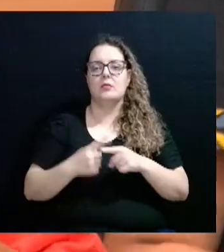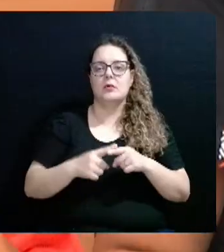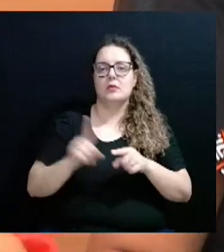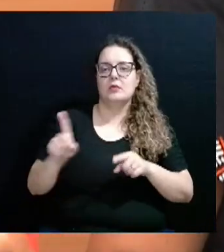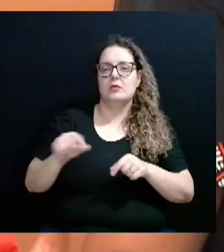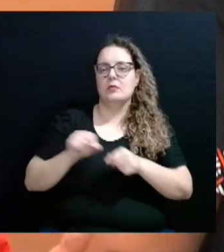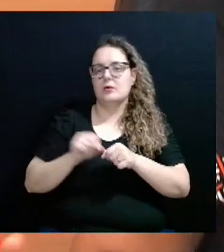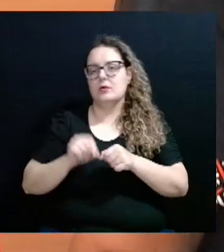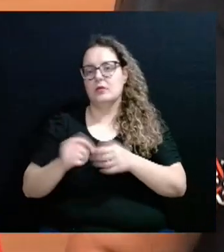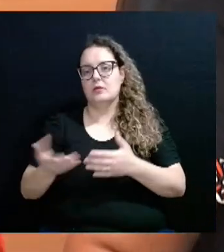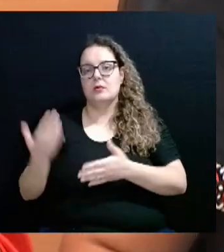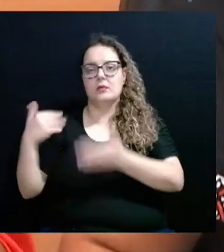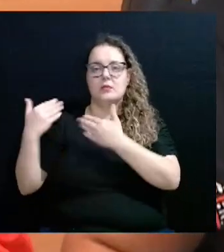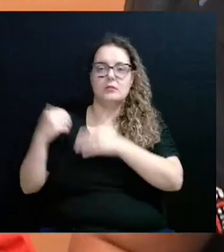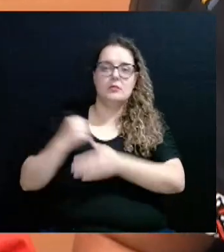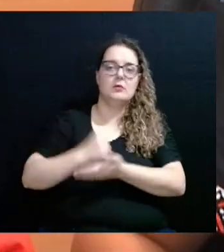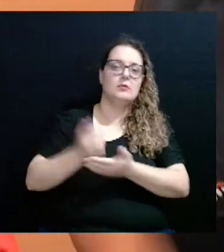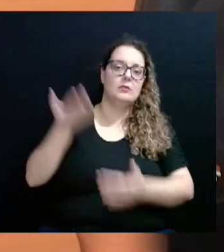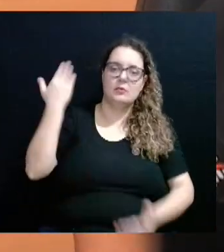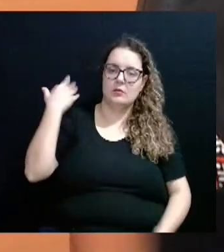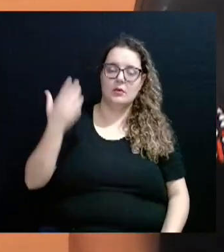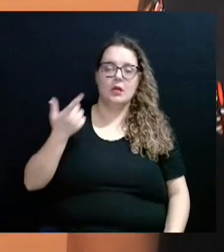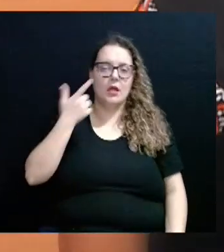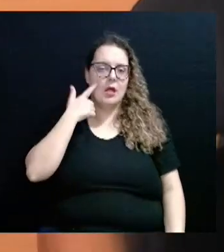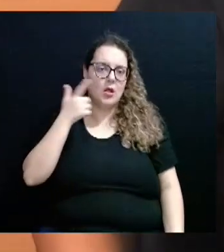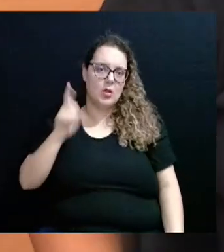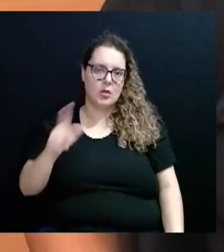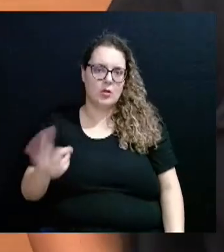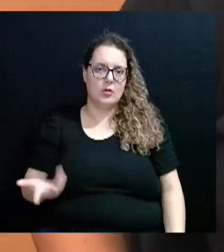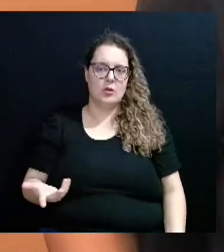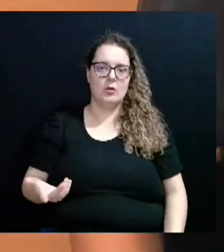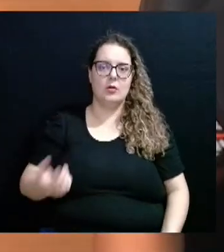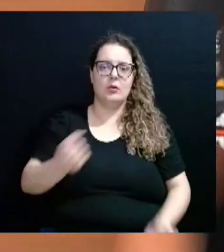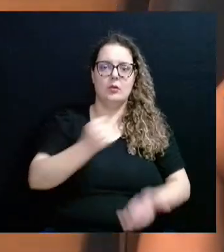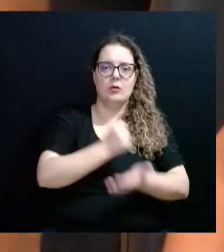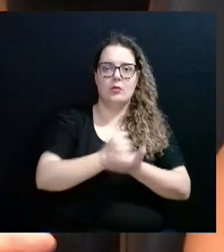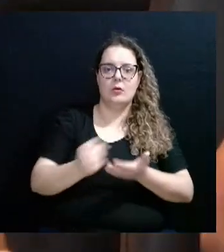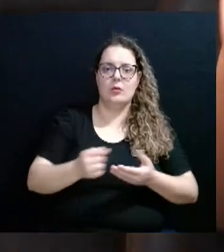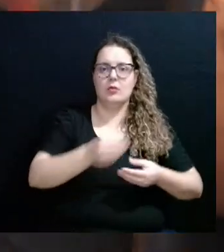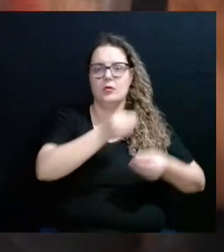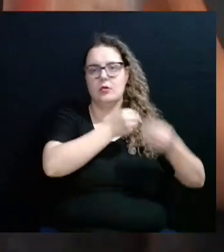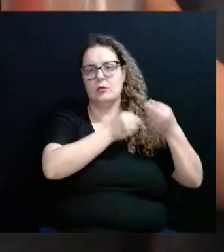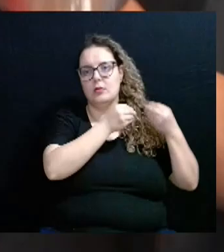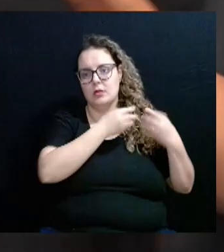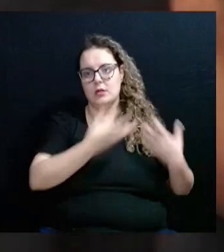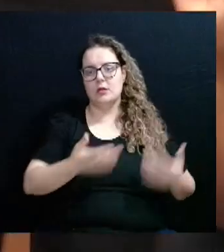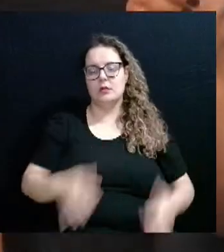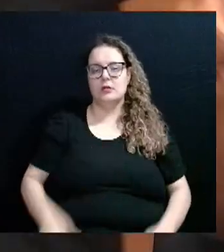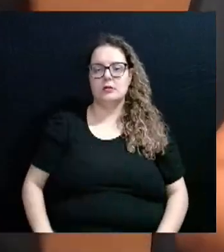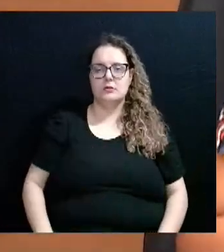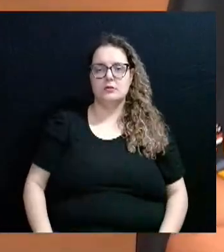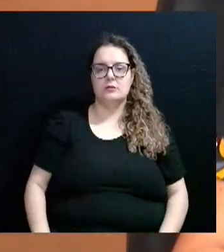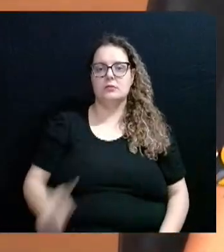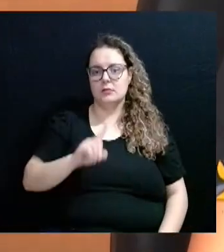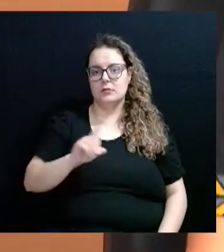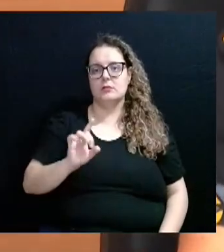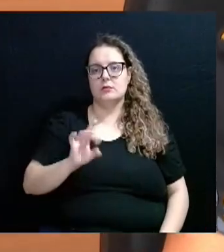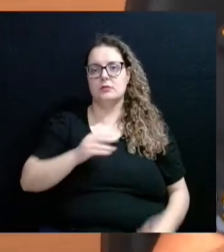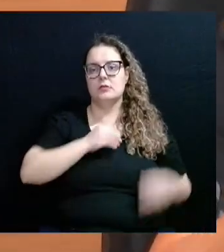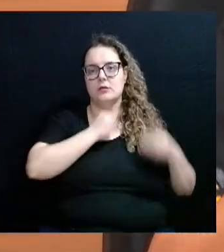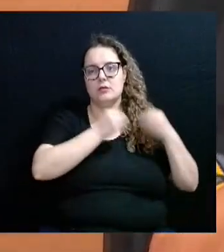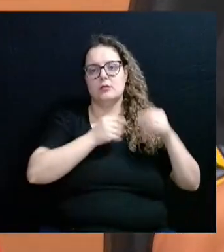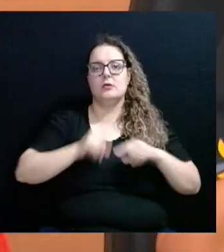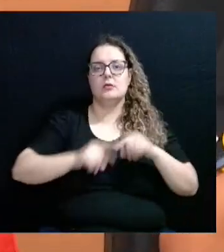passado, é evidente que isso é passado de herança, não só a herança material, que é o dinheiro, a terra e etc.,